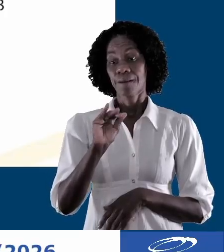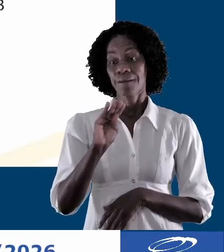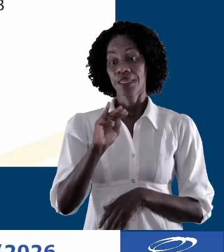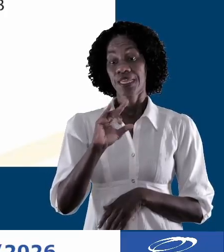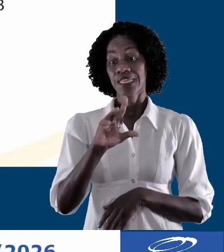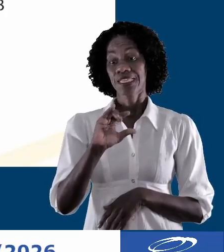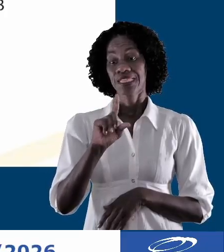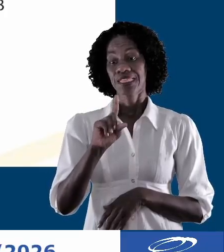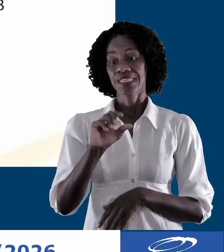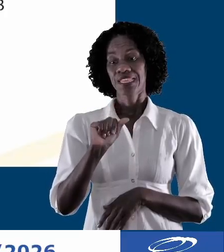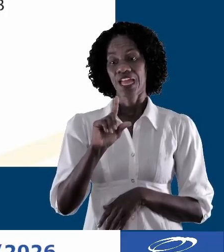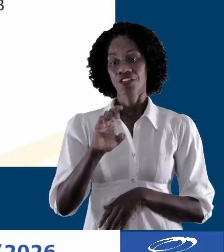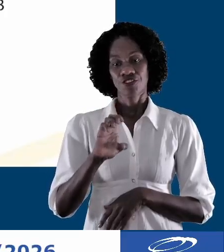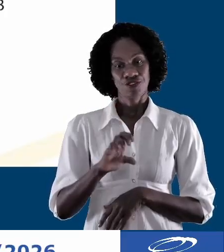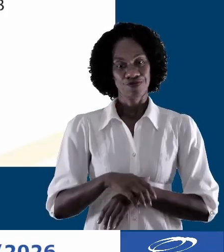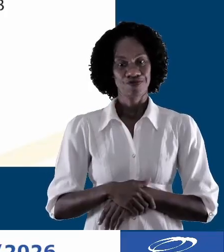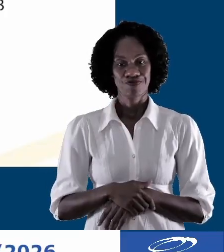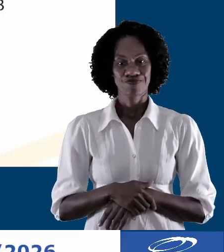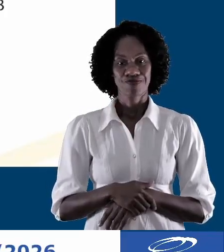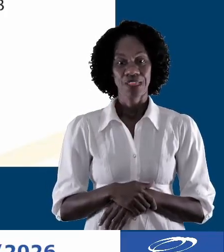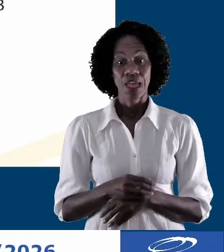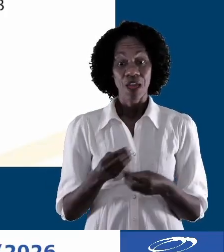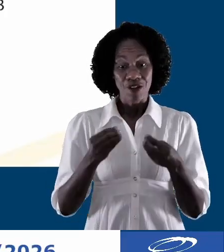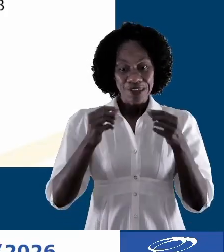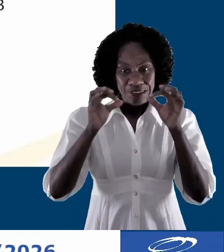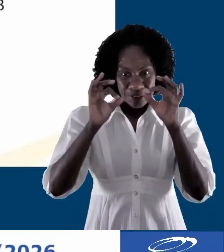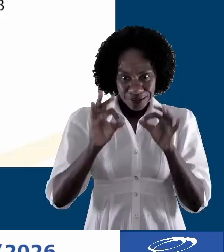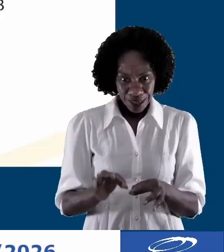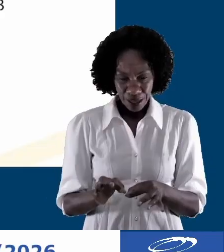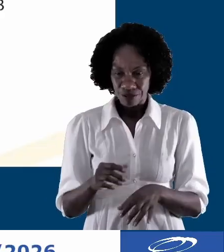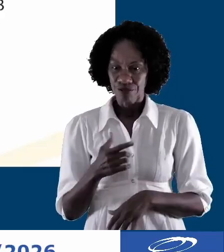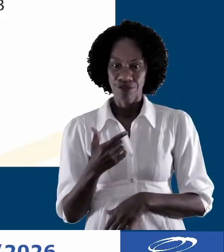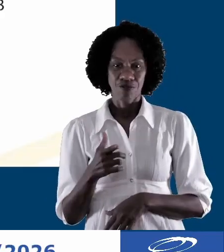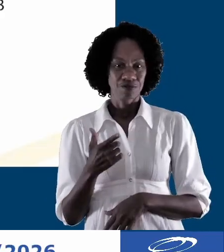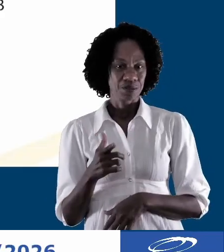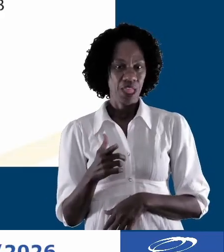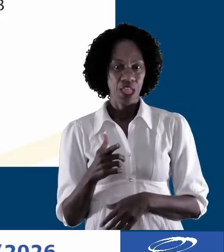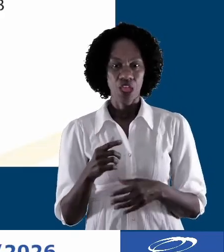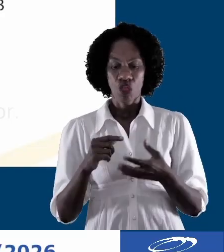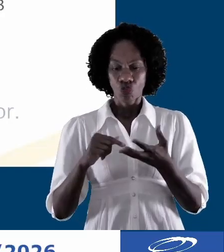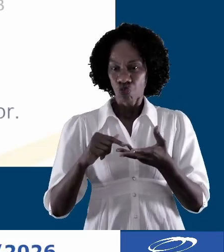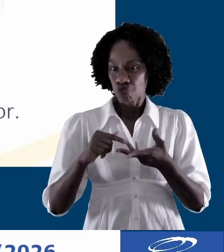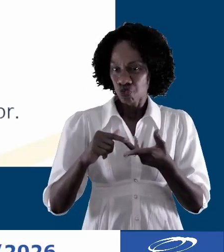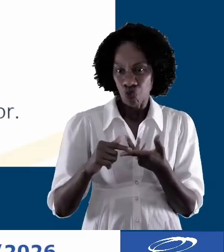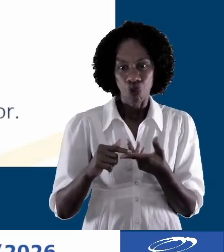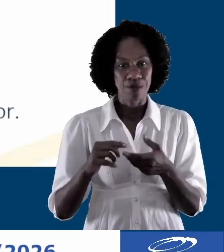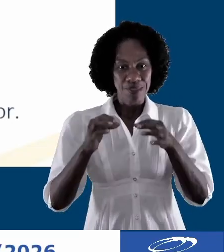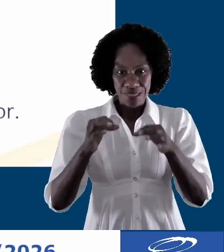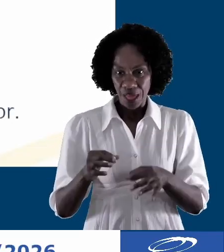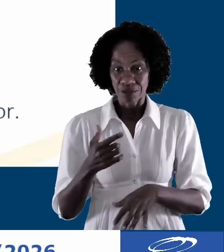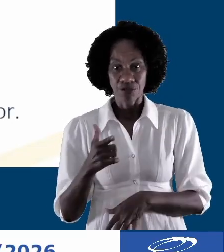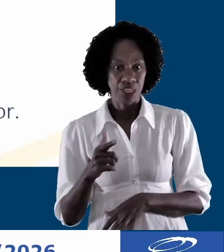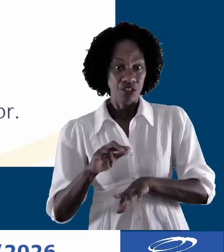Não existe um consenso bem firmado sobre os critérios de instabilidade,